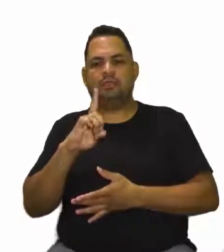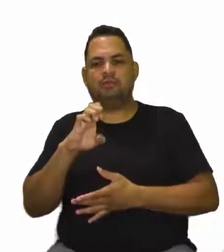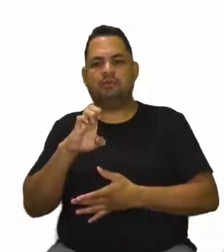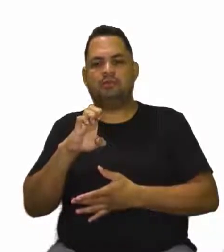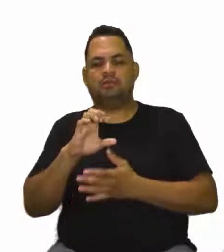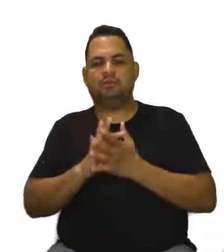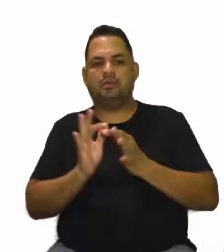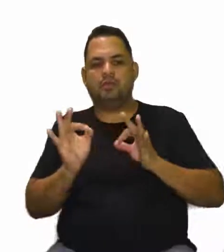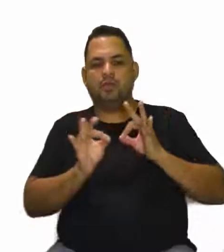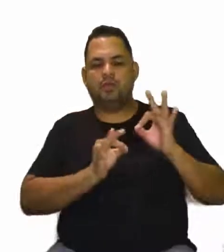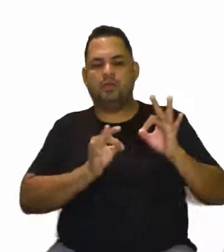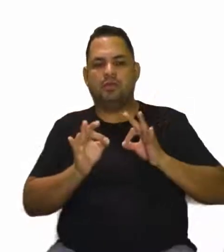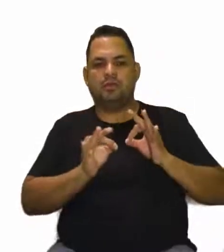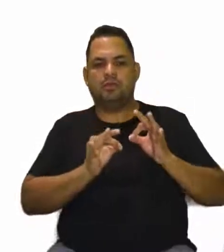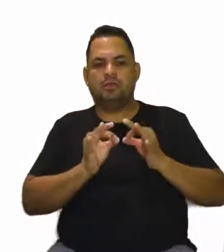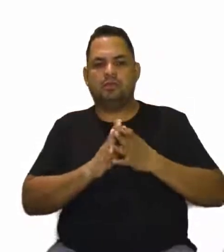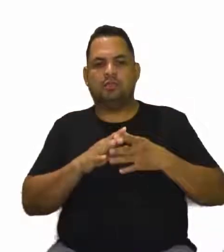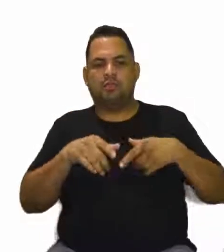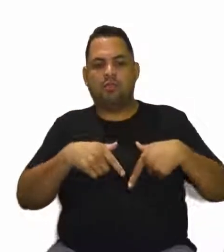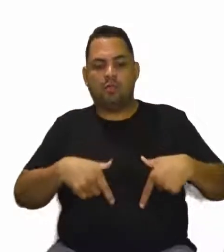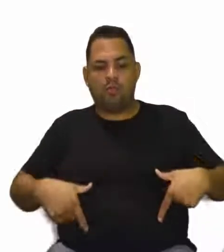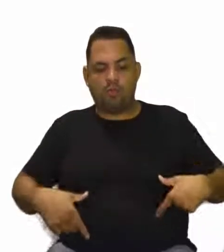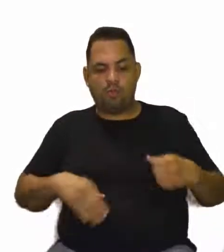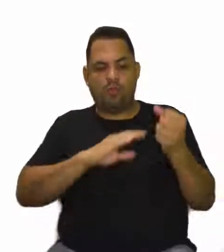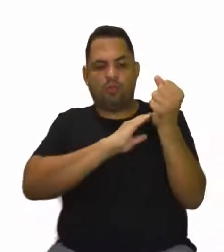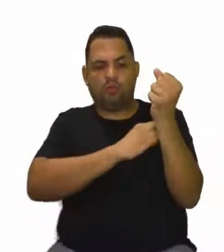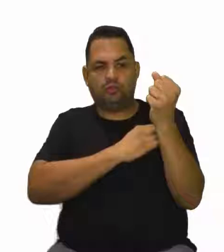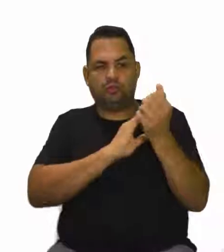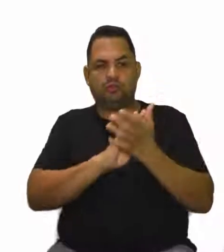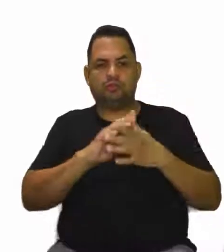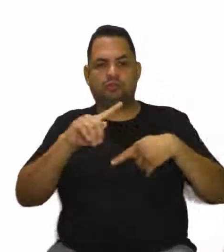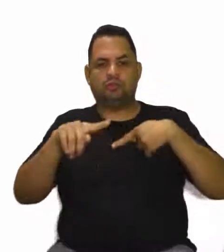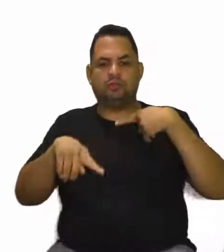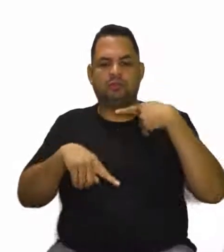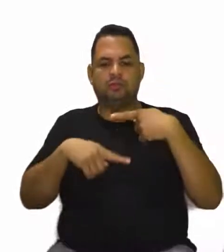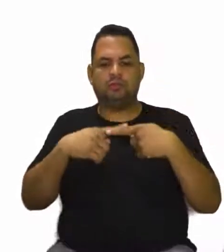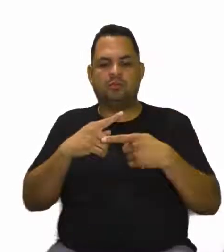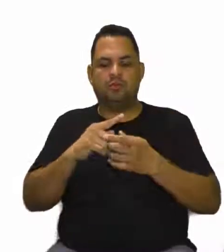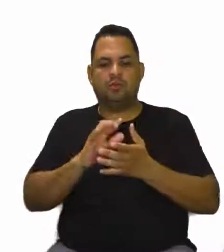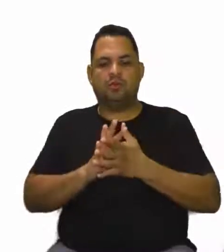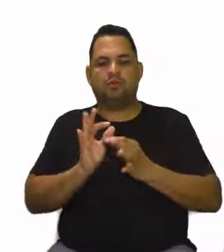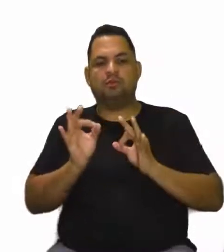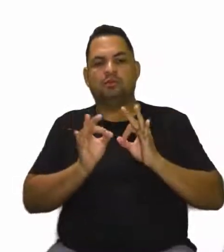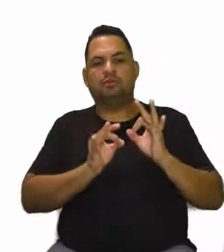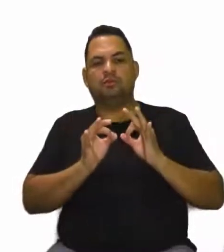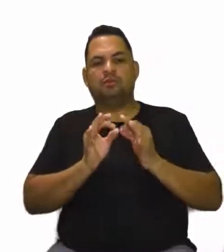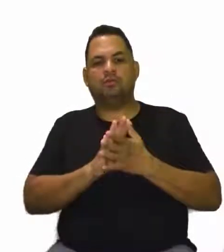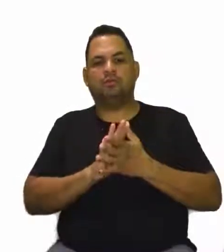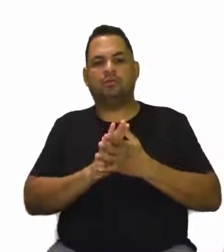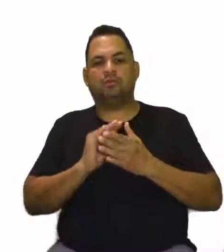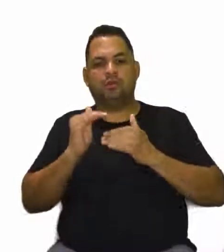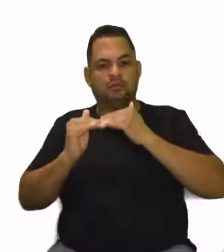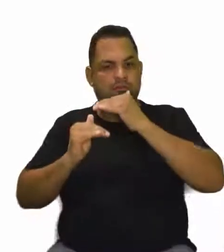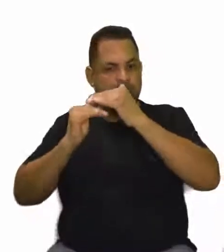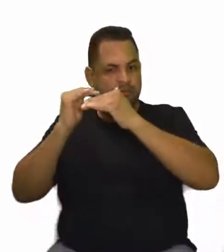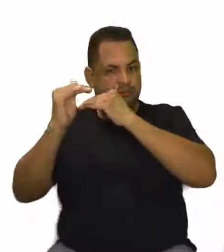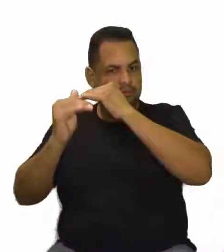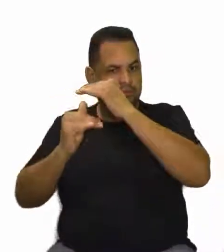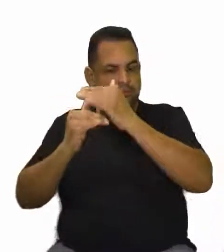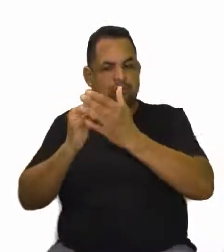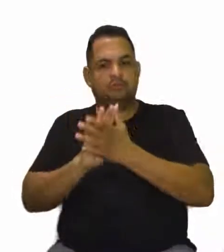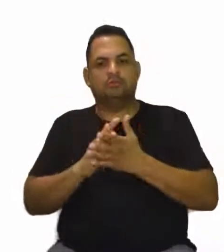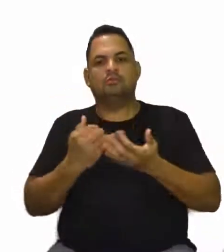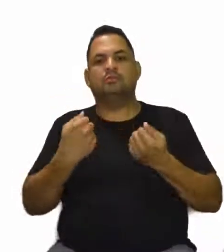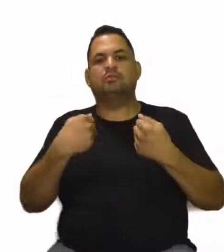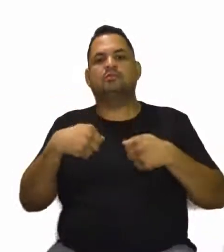vou preparar aquela musculatura. Depois que eu conseguir preparar, agora eu vou fazer a progressão. Agora